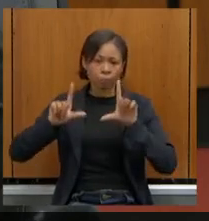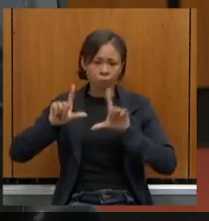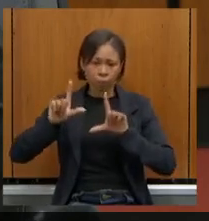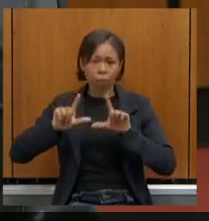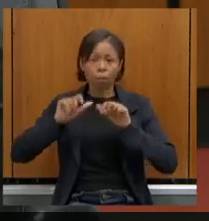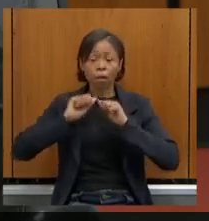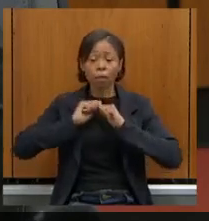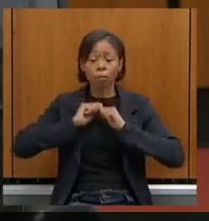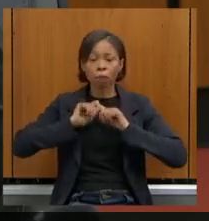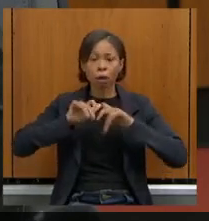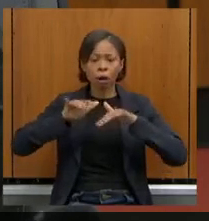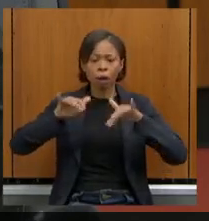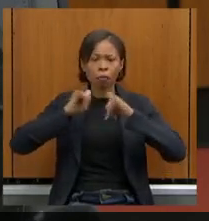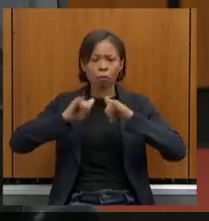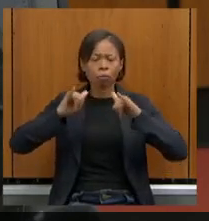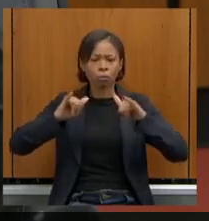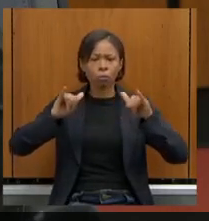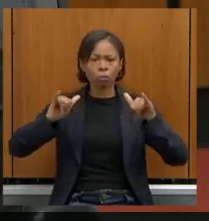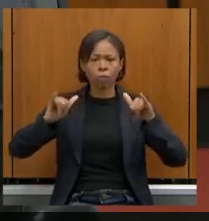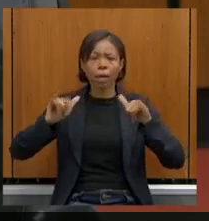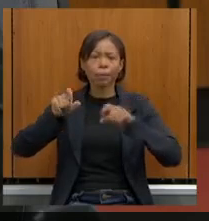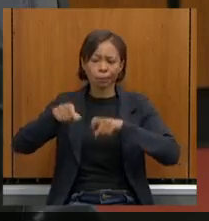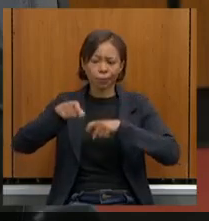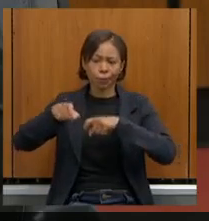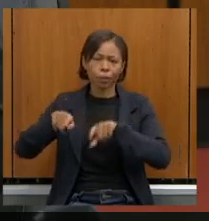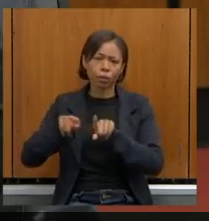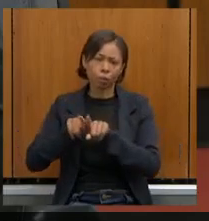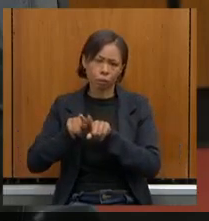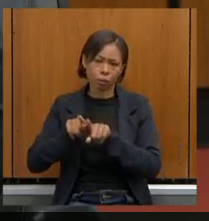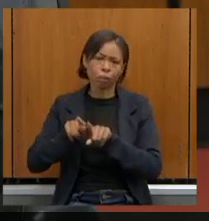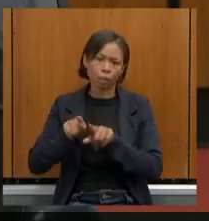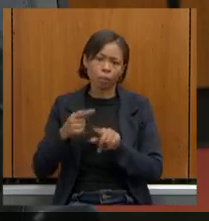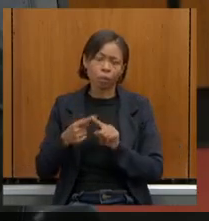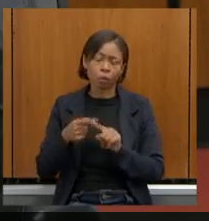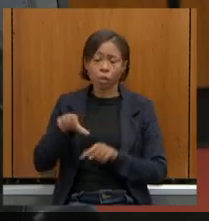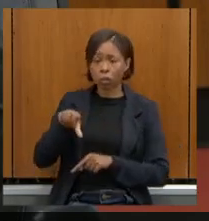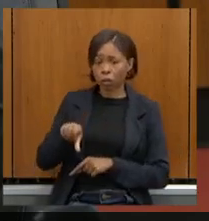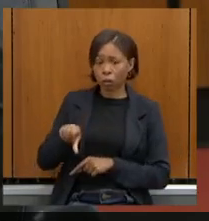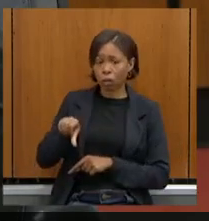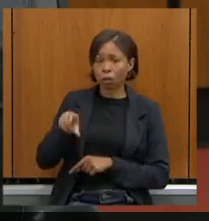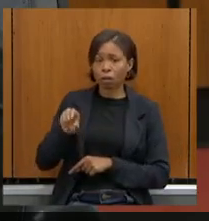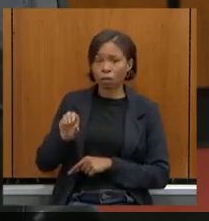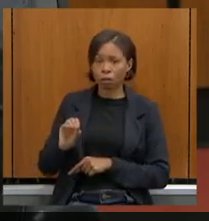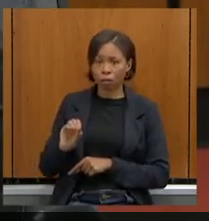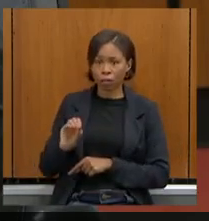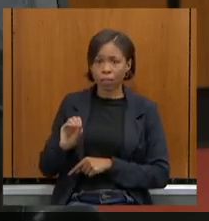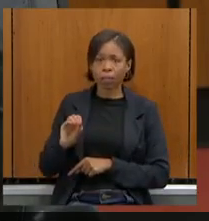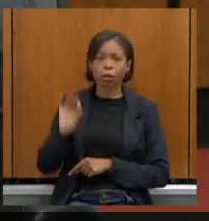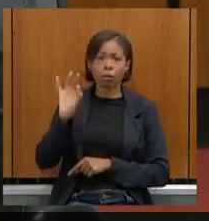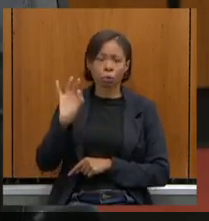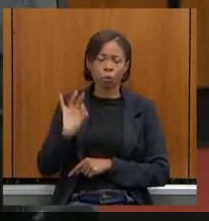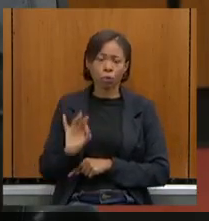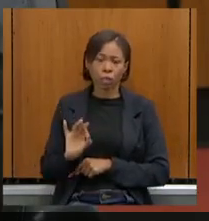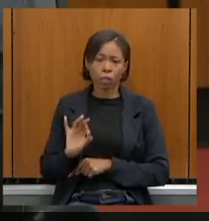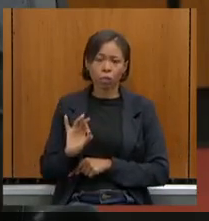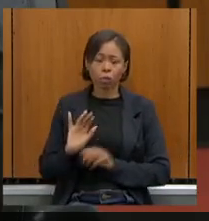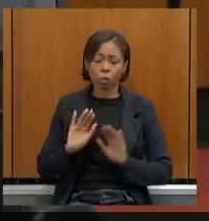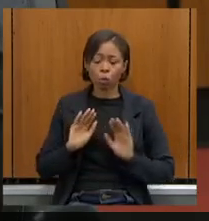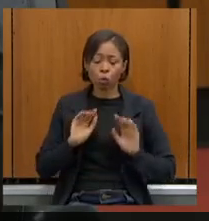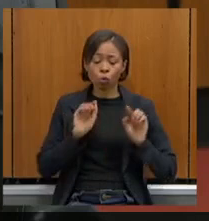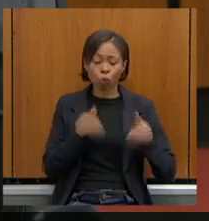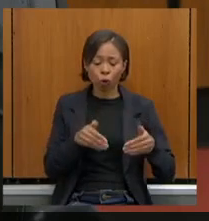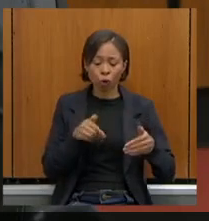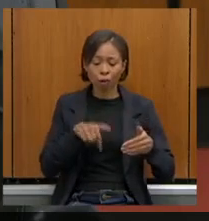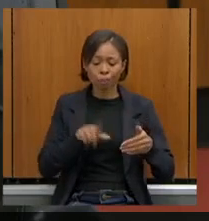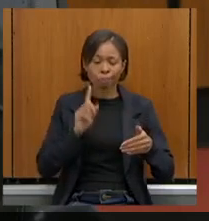interior. porque isso é verdade, 90% dela está concentrada em Belo Horizonte, na região metropolitana,